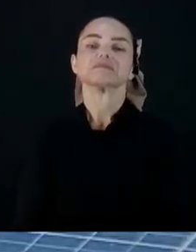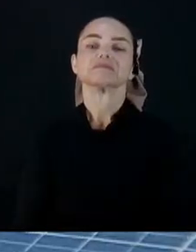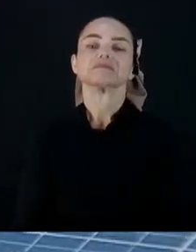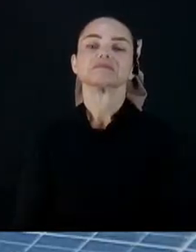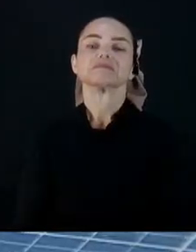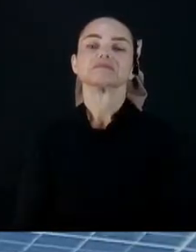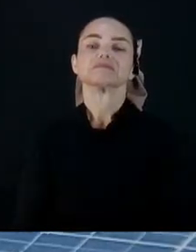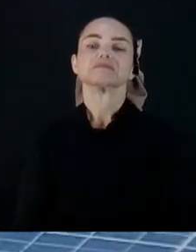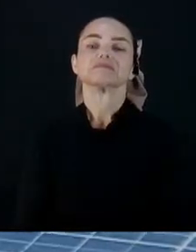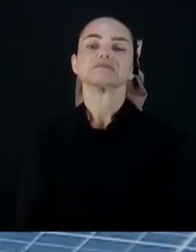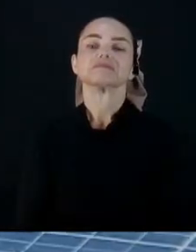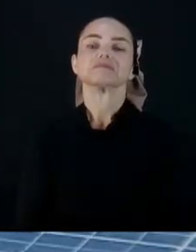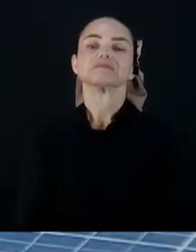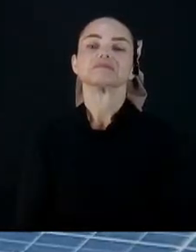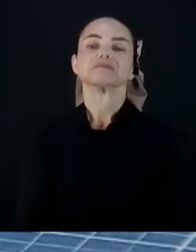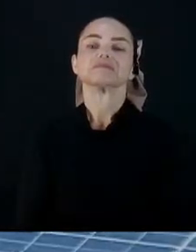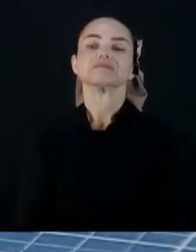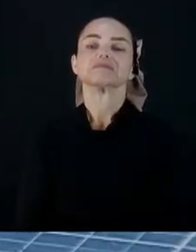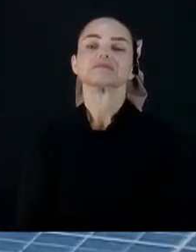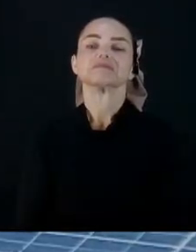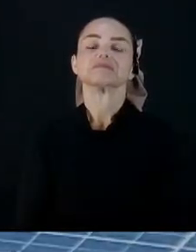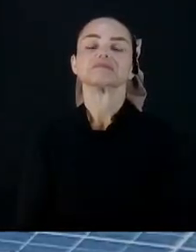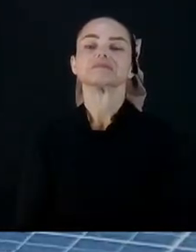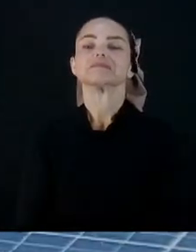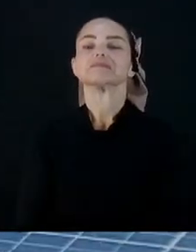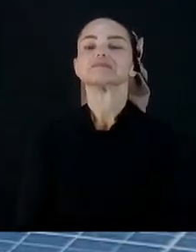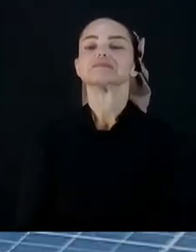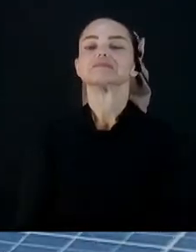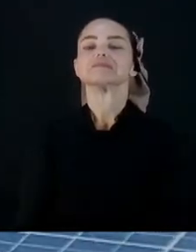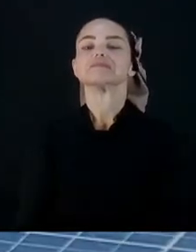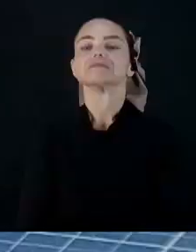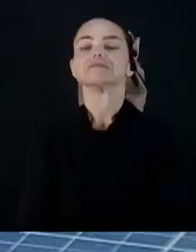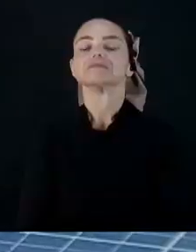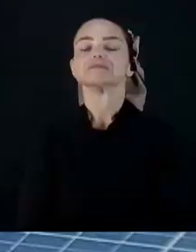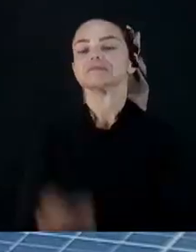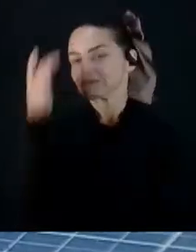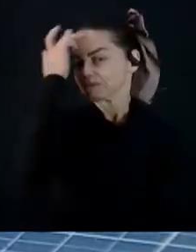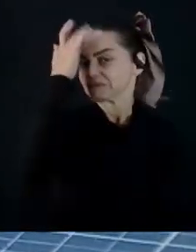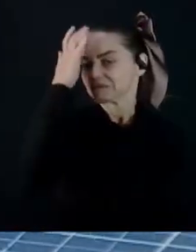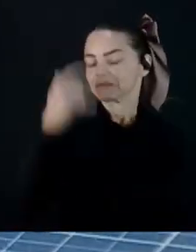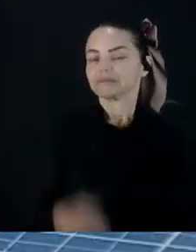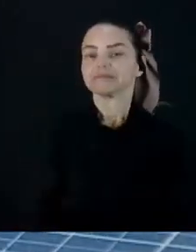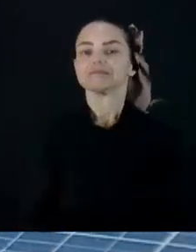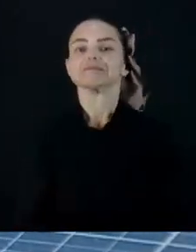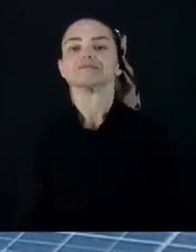Assim, né? Deixa marcadinho, E aí fica mais fácil para levar a máquina.